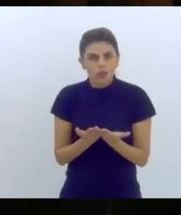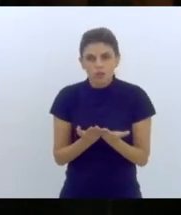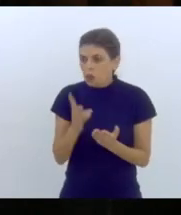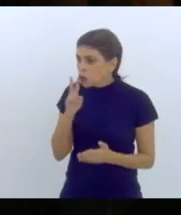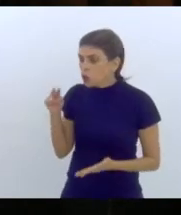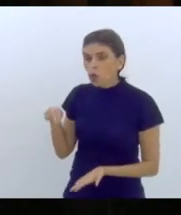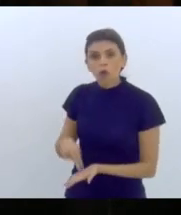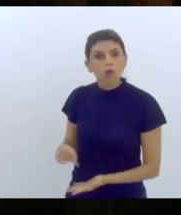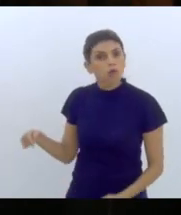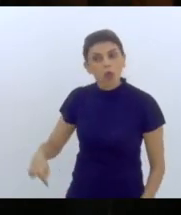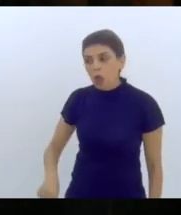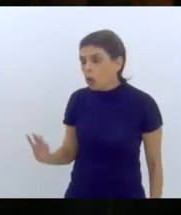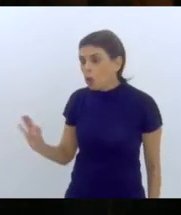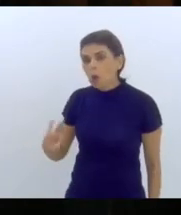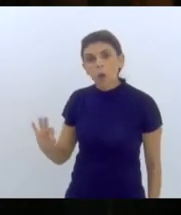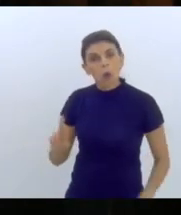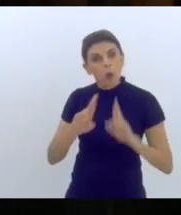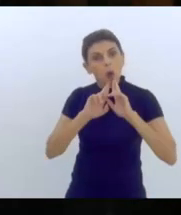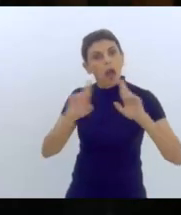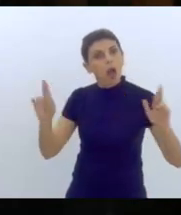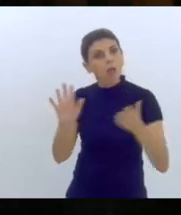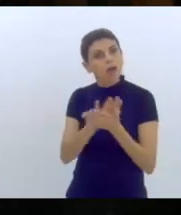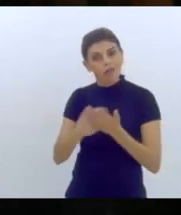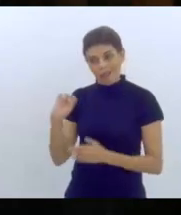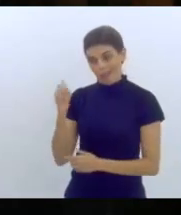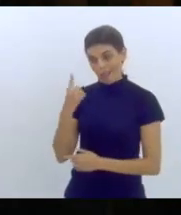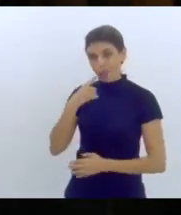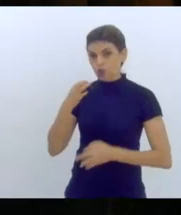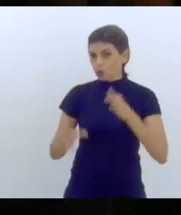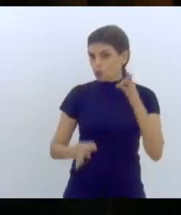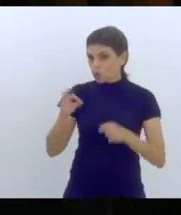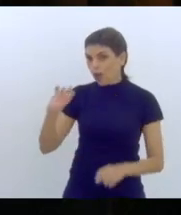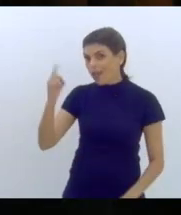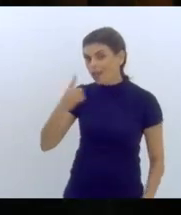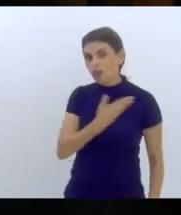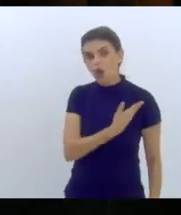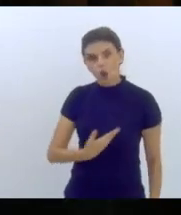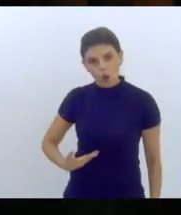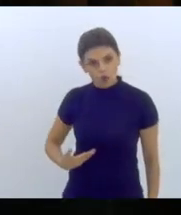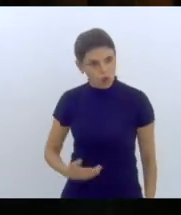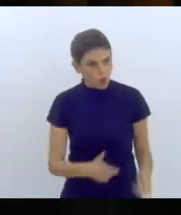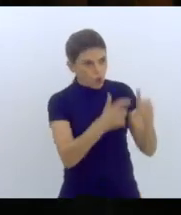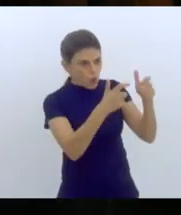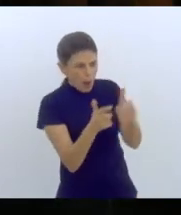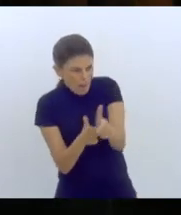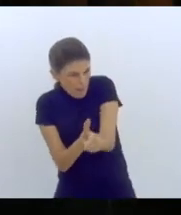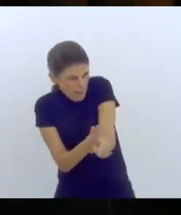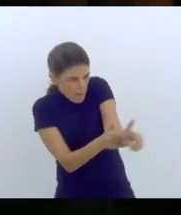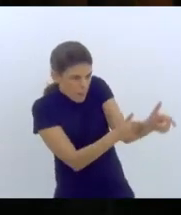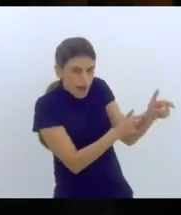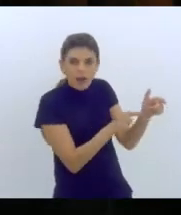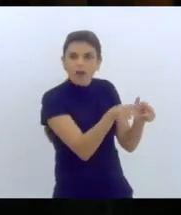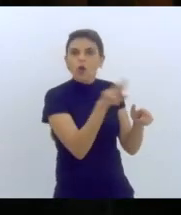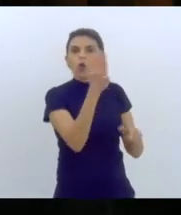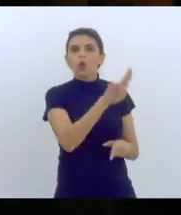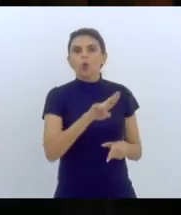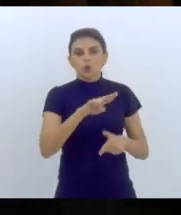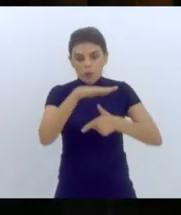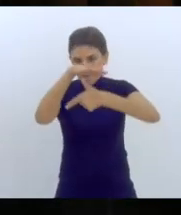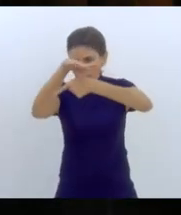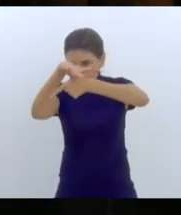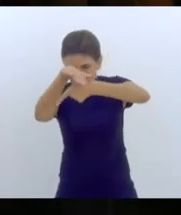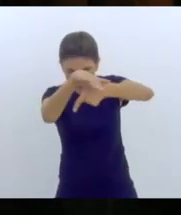veio aqui recriminar que o ex-juiz, ex-governador, metralhou uma tenda evangélica utilizando um helicóptero